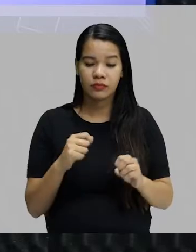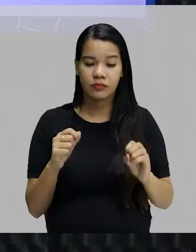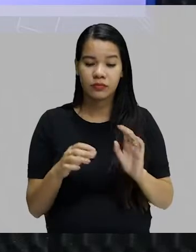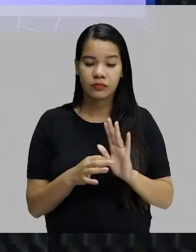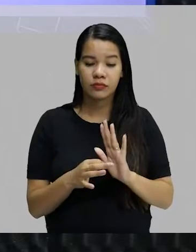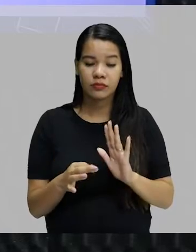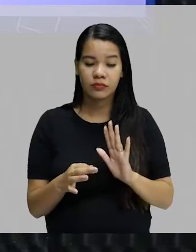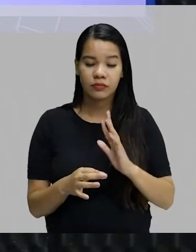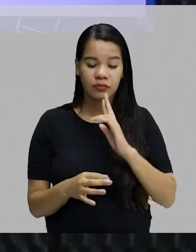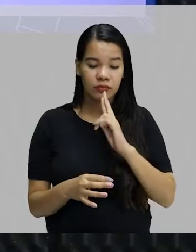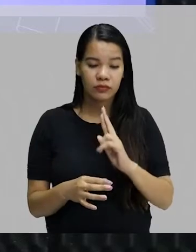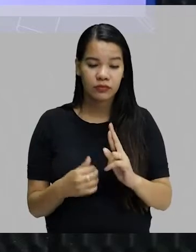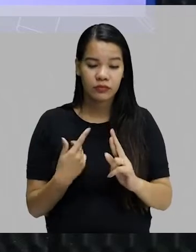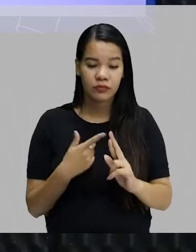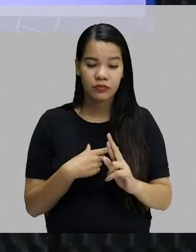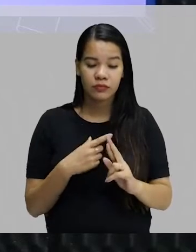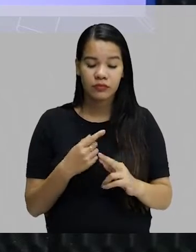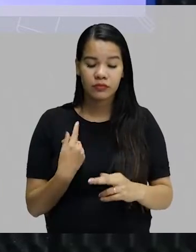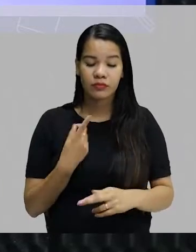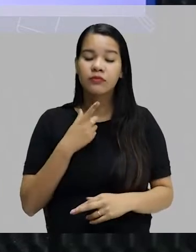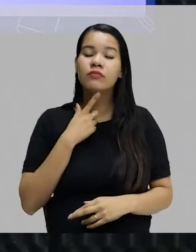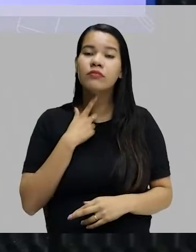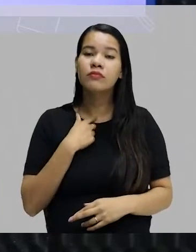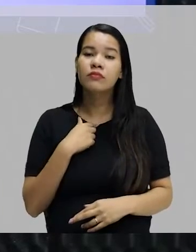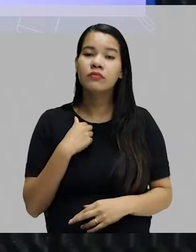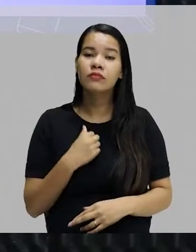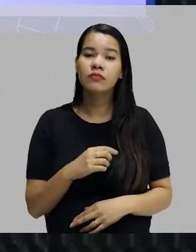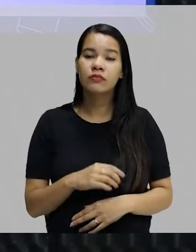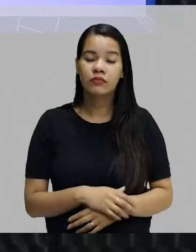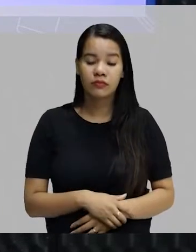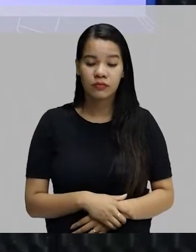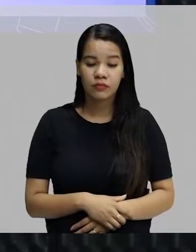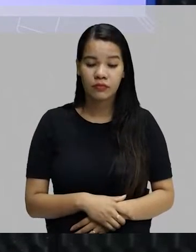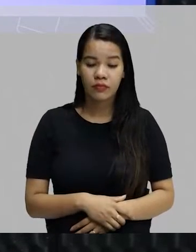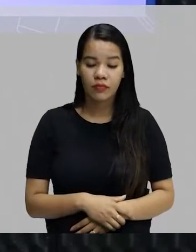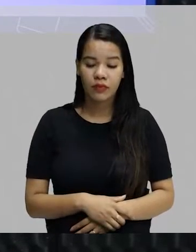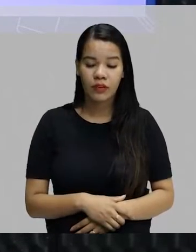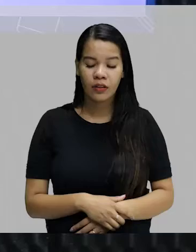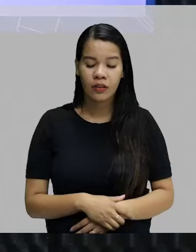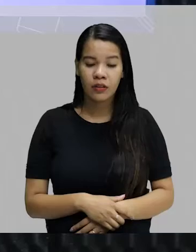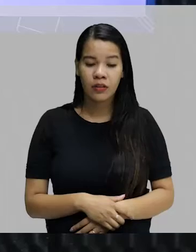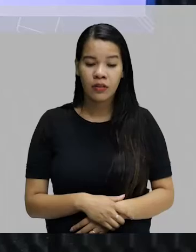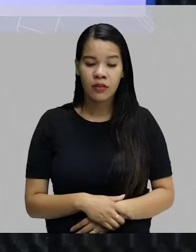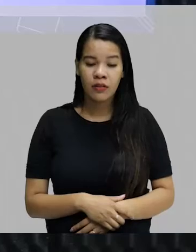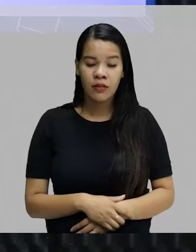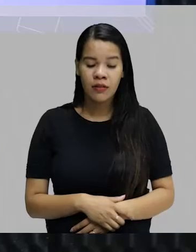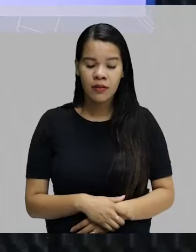sugestão de resposta para os nossos anseios, tá, dentro desta questão.